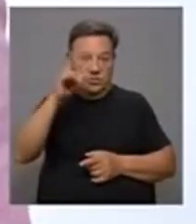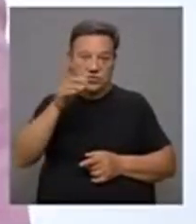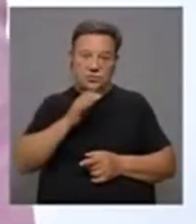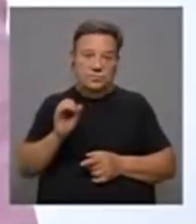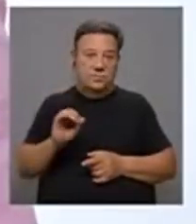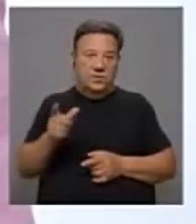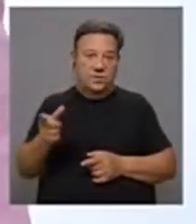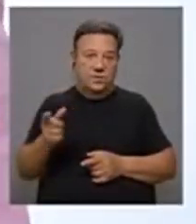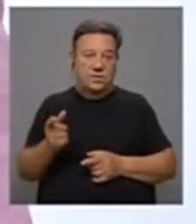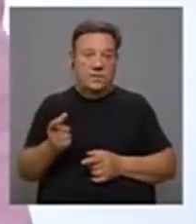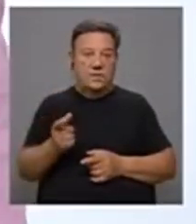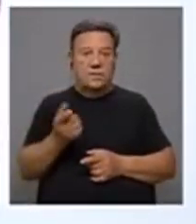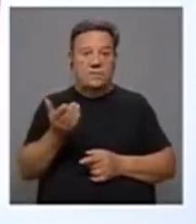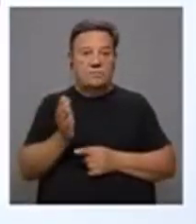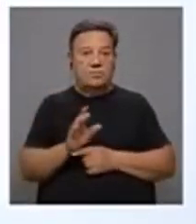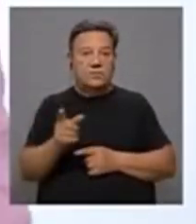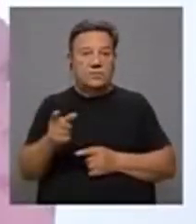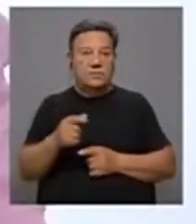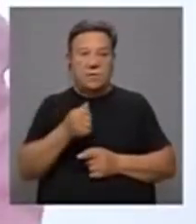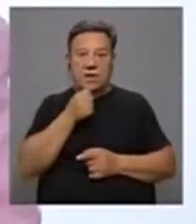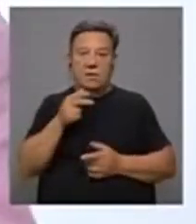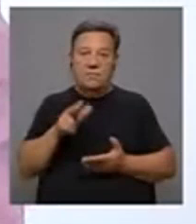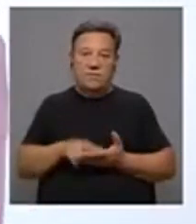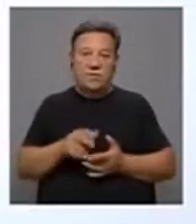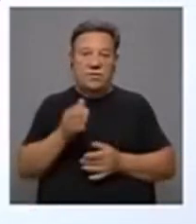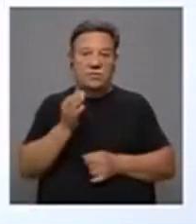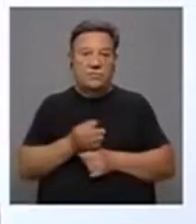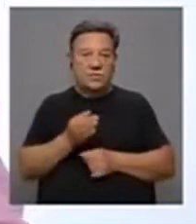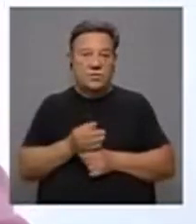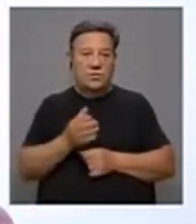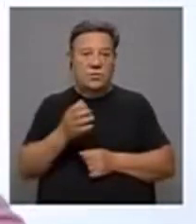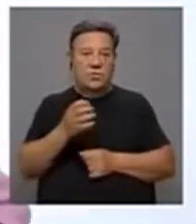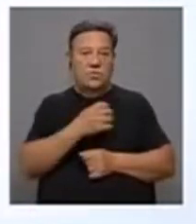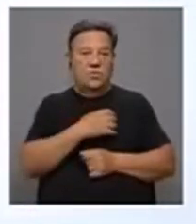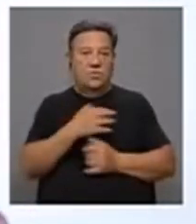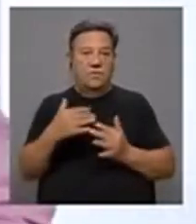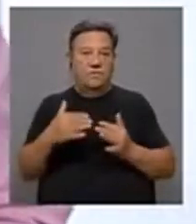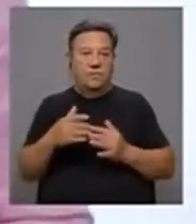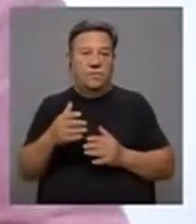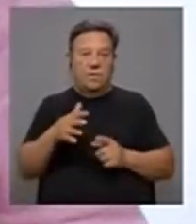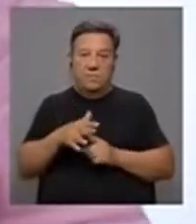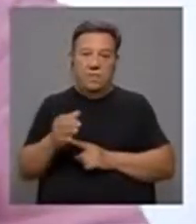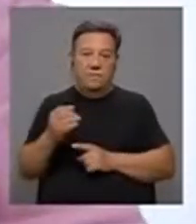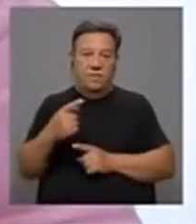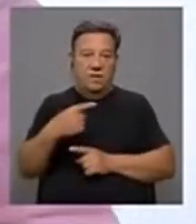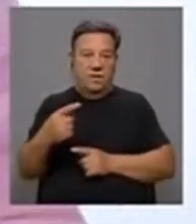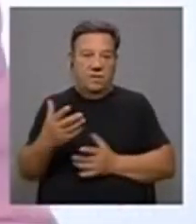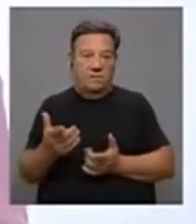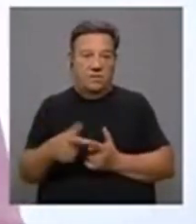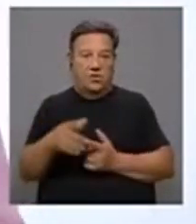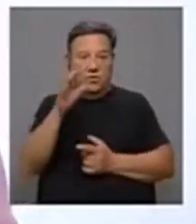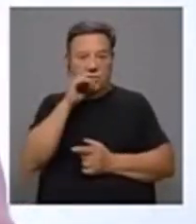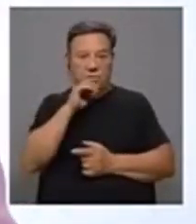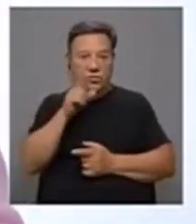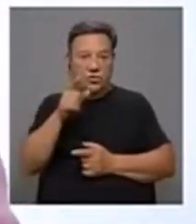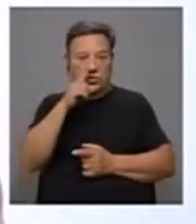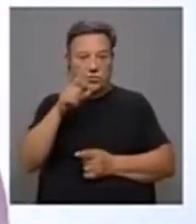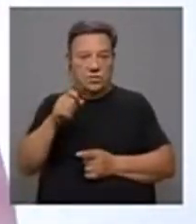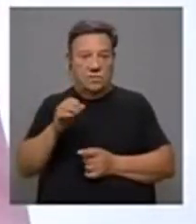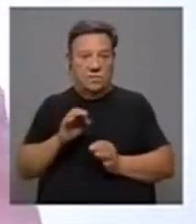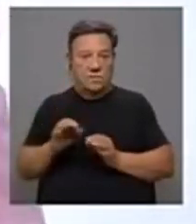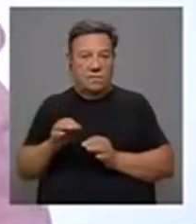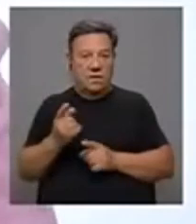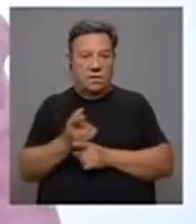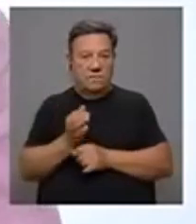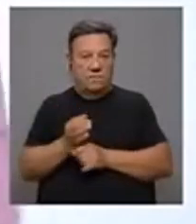explicou isso, por exemplo, a autorização das comemorações num clube de futebol tiveram um impacto que foi negativo. O Governo podia ter escolhido preparar